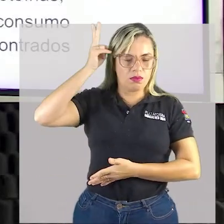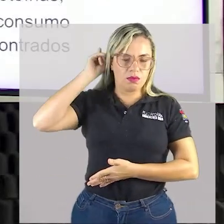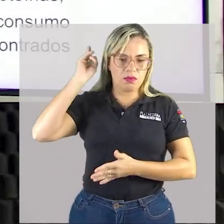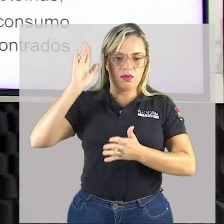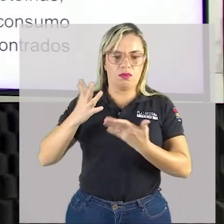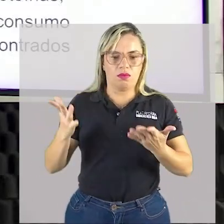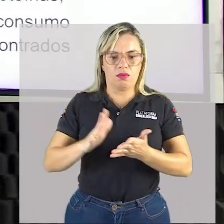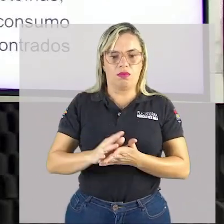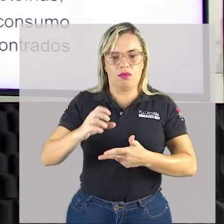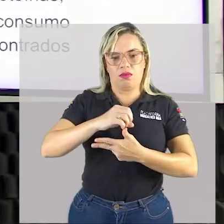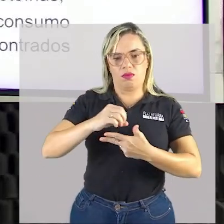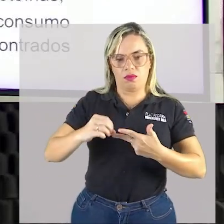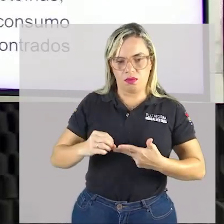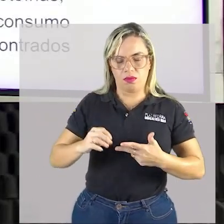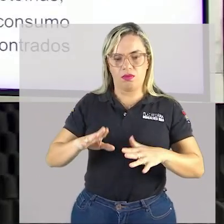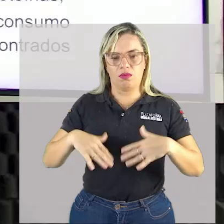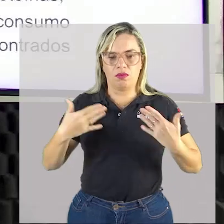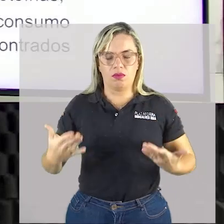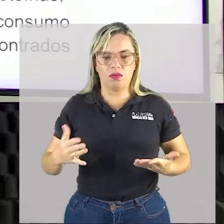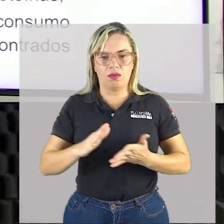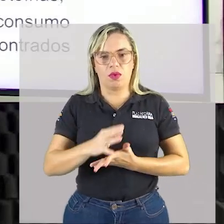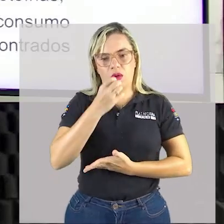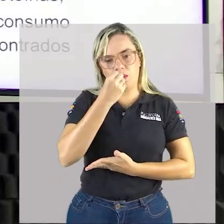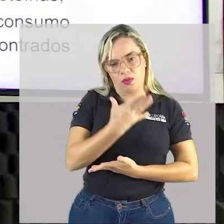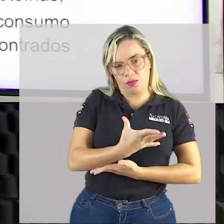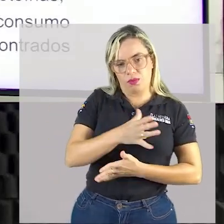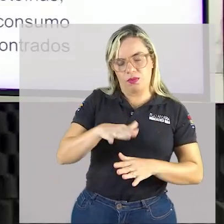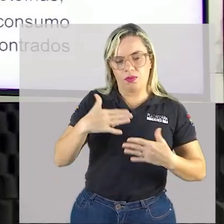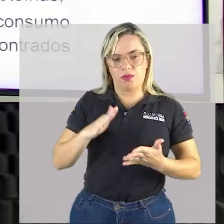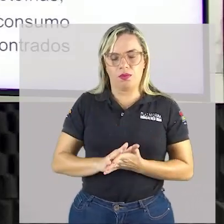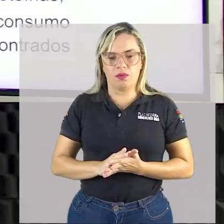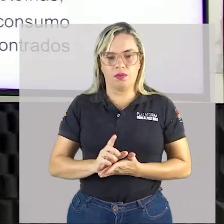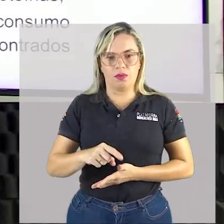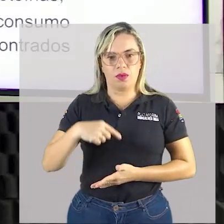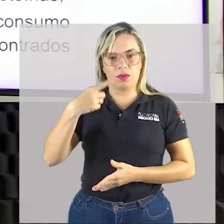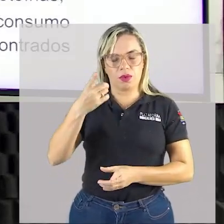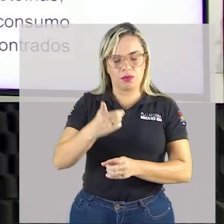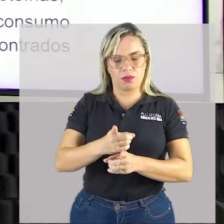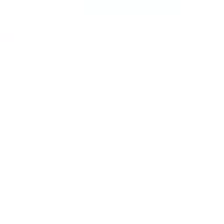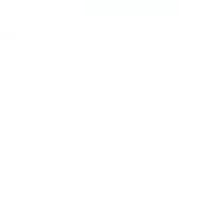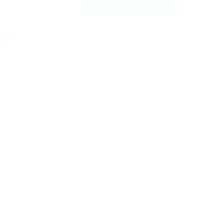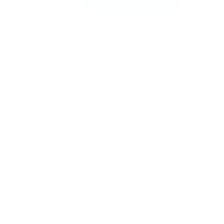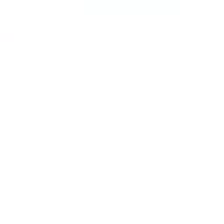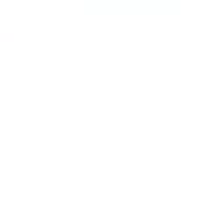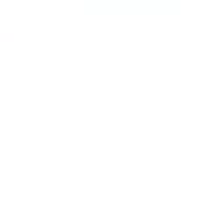vestibular ou no Enem, tá bom? Então é isso. Até a próxima!